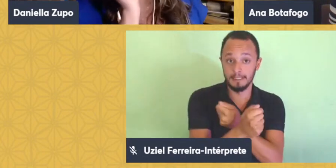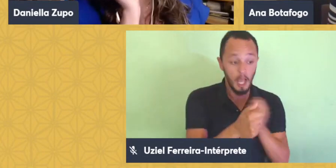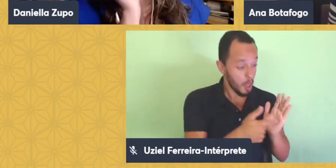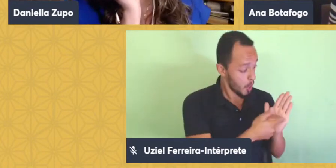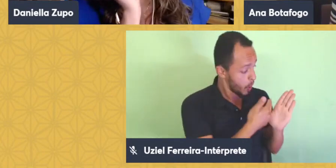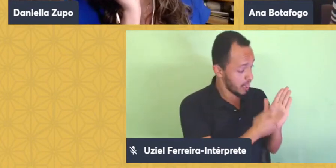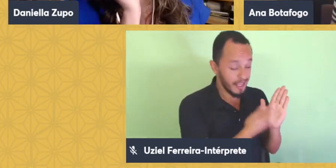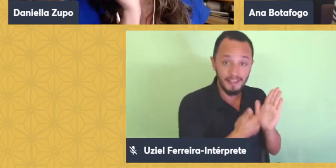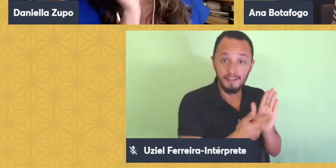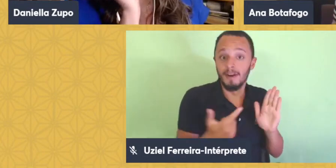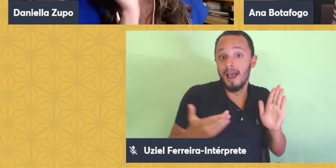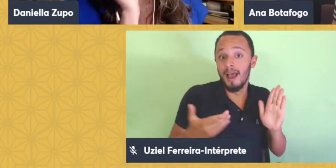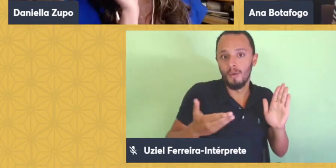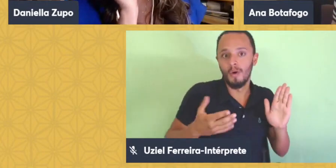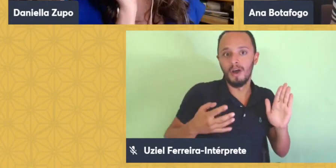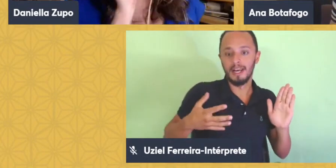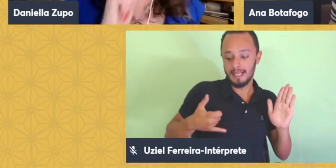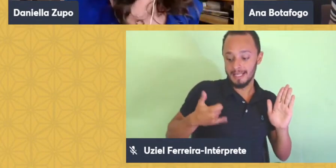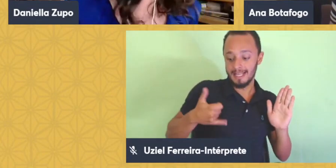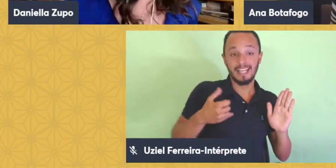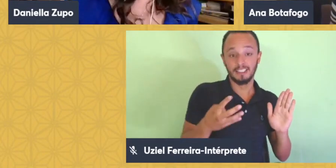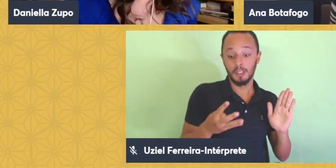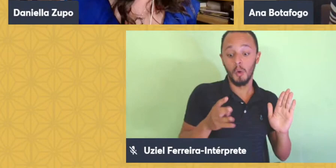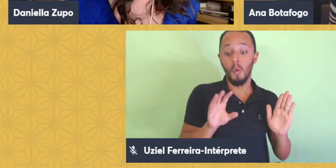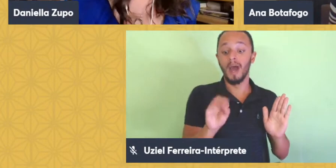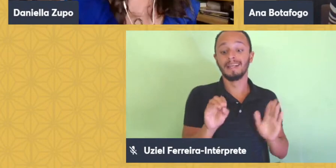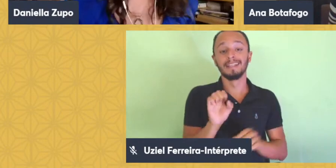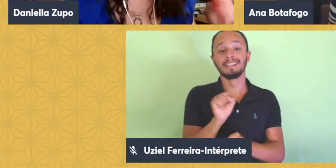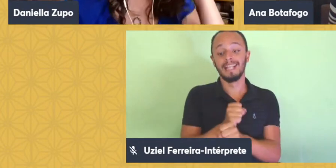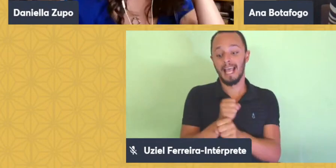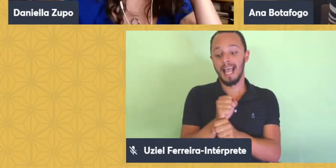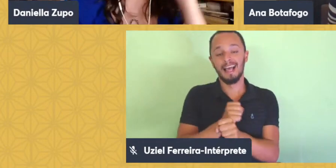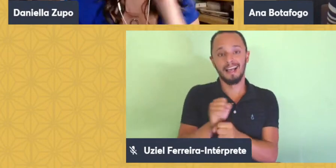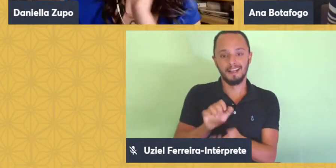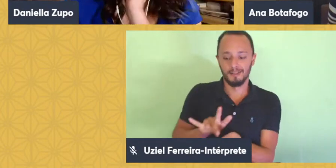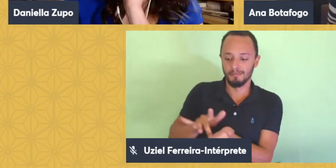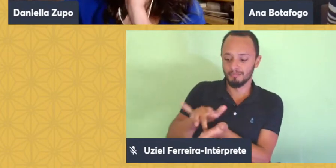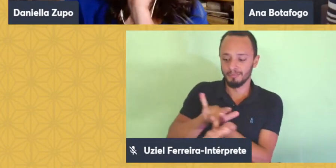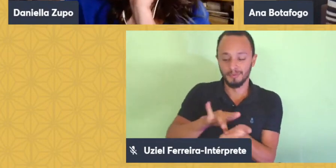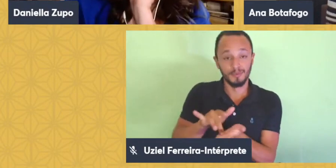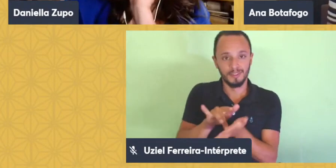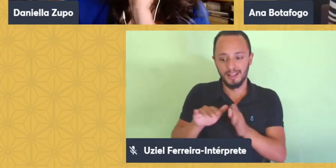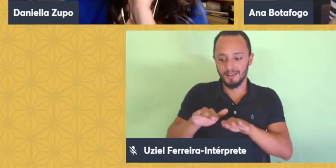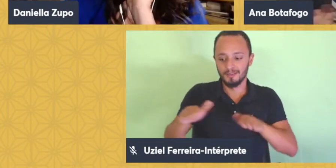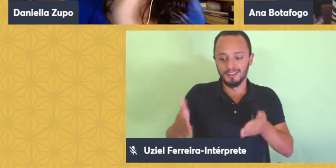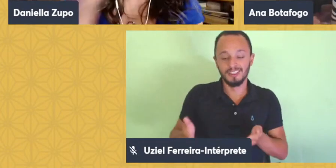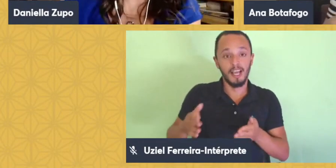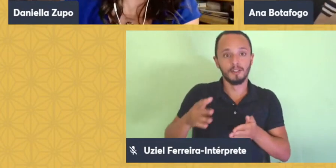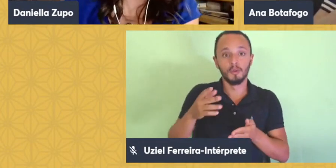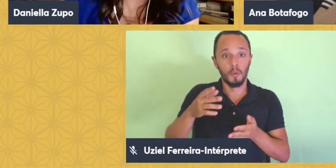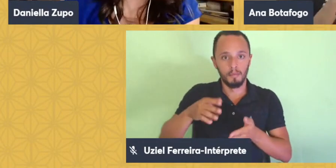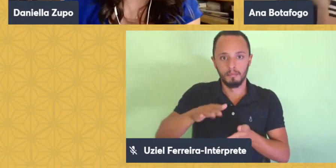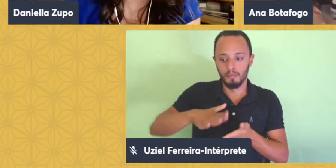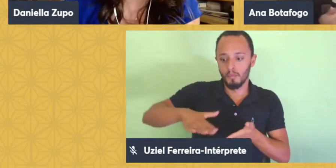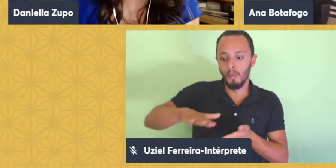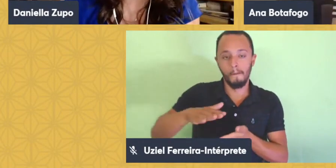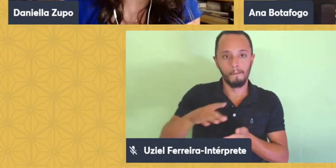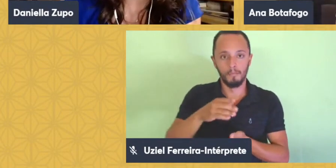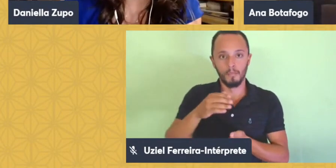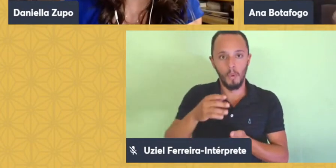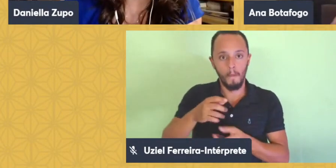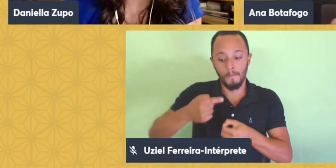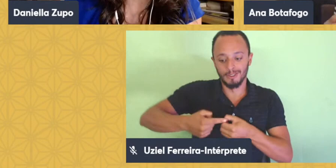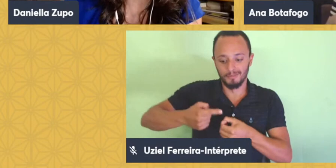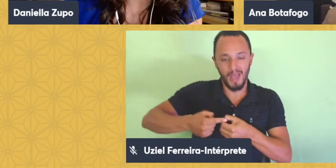momento que eu faço 40 anos de Theatro Municipal e chama Ana Botafogo Paulo que vida porque é